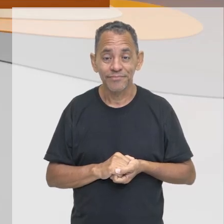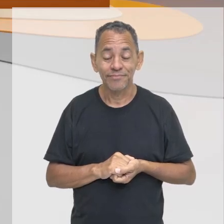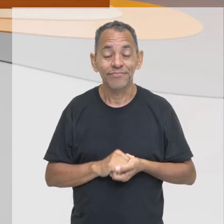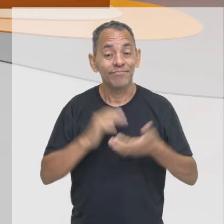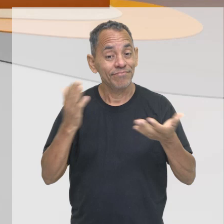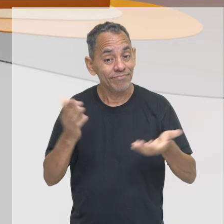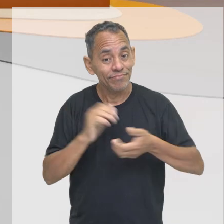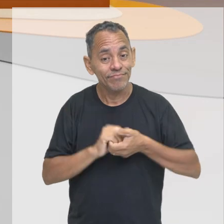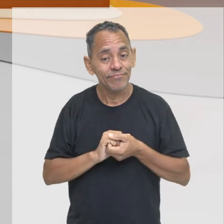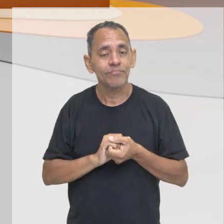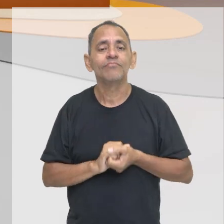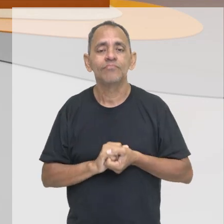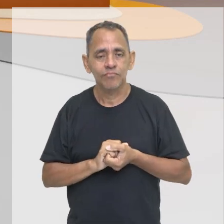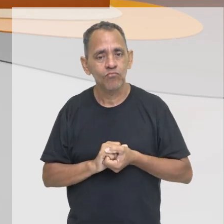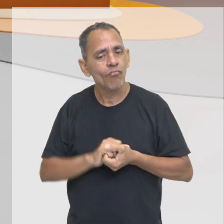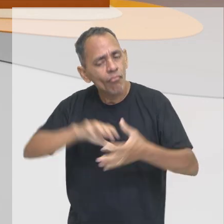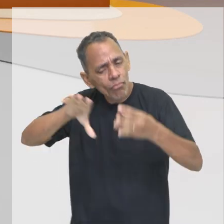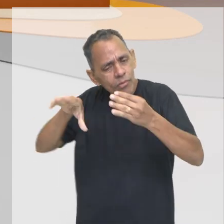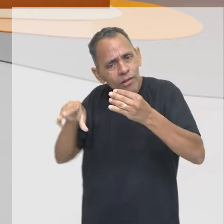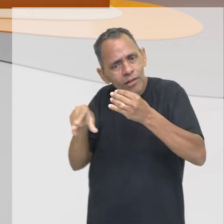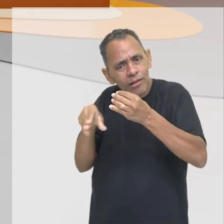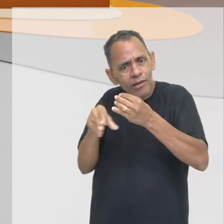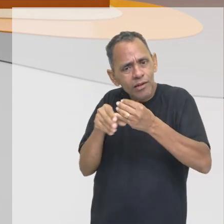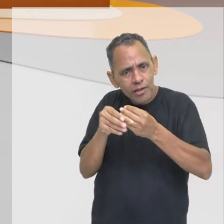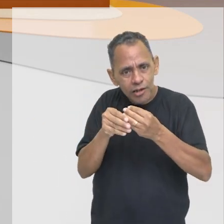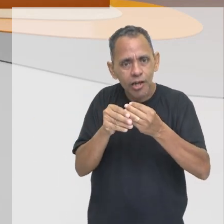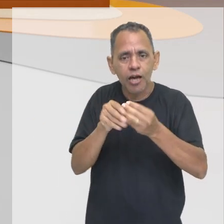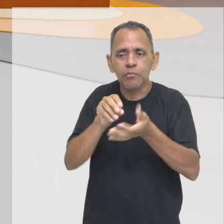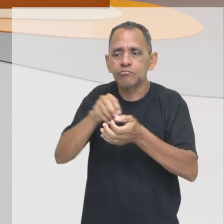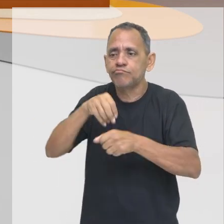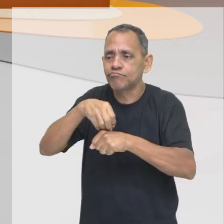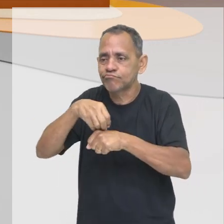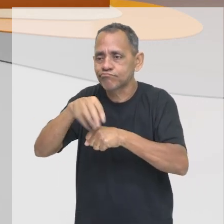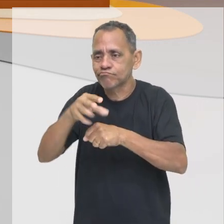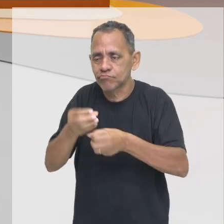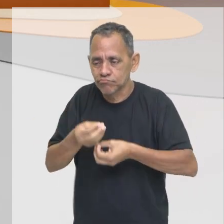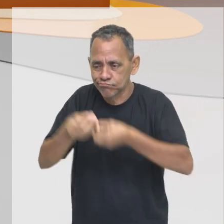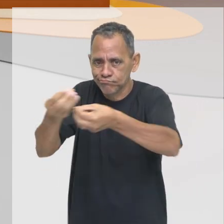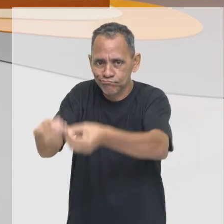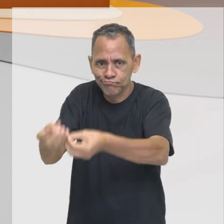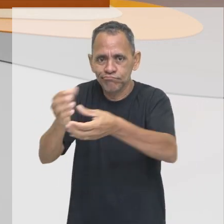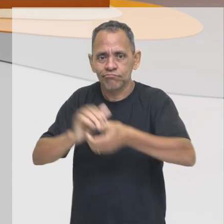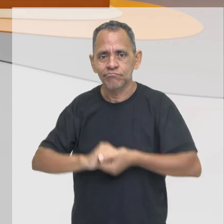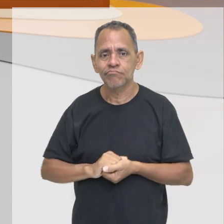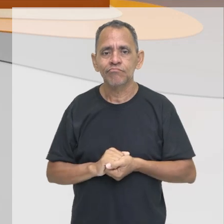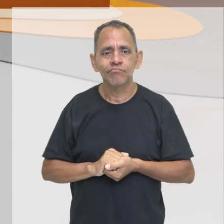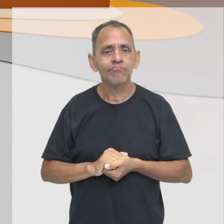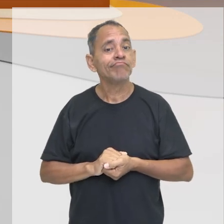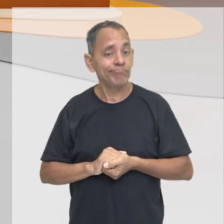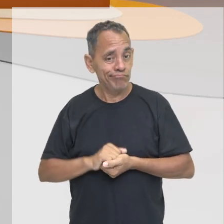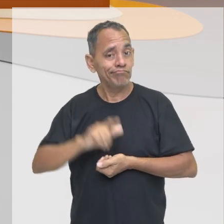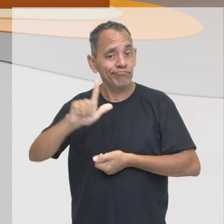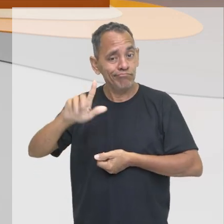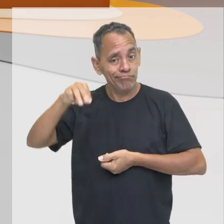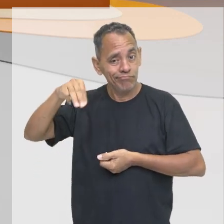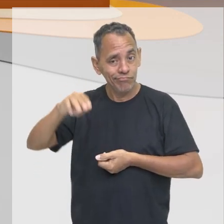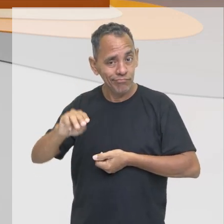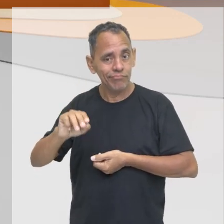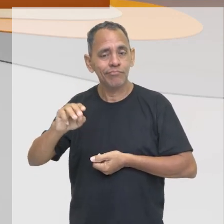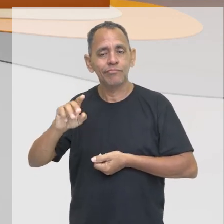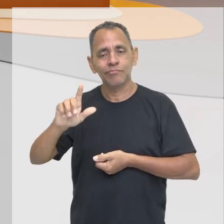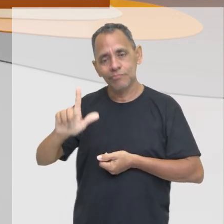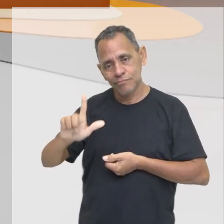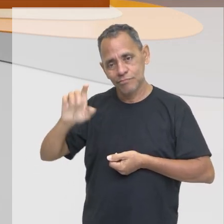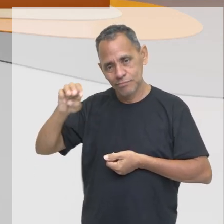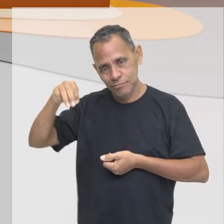Integrar para não entregar. Esse era o lema da ditadura militar aqui para a Amazônia. Professor, mas integrar o quê e